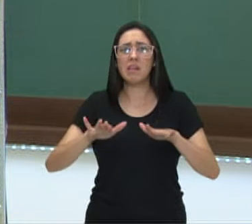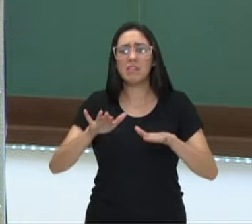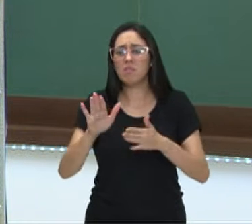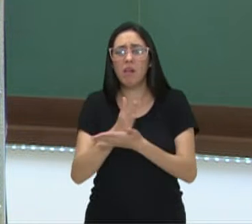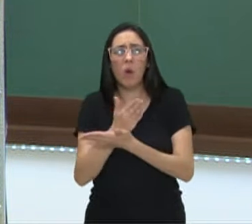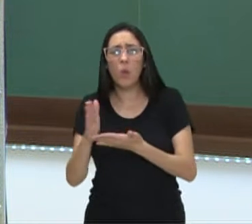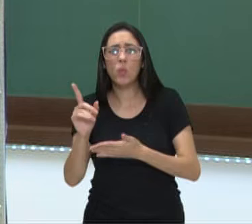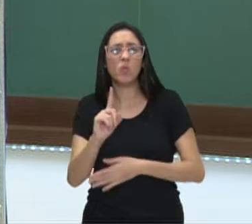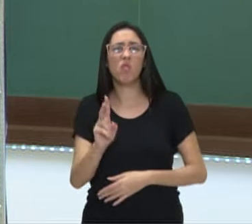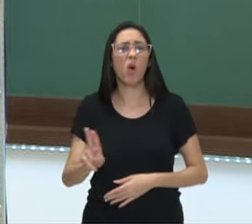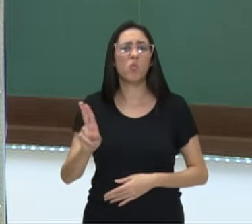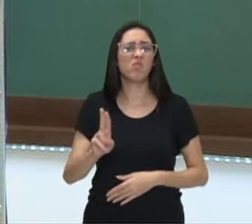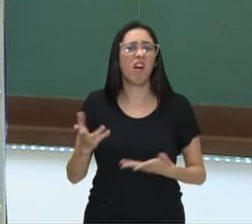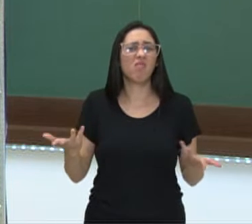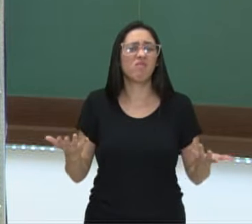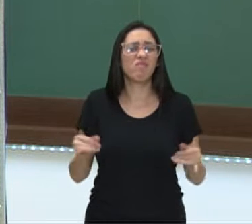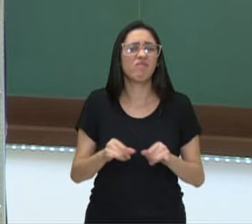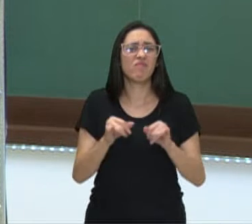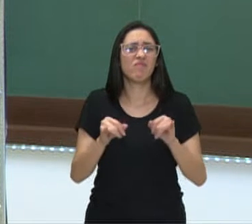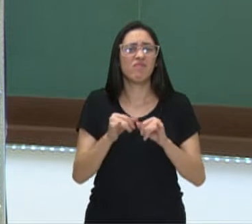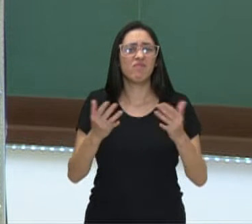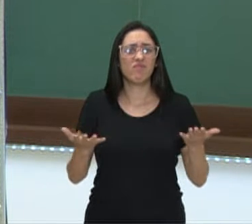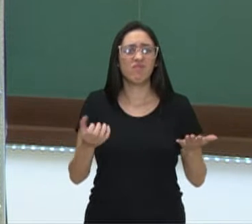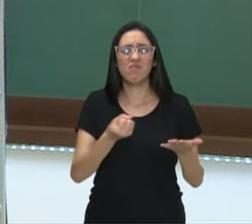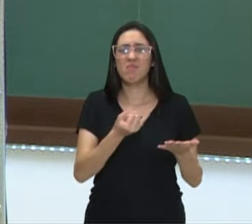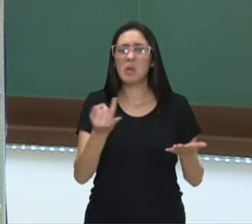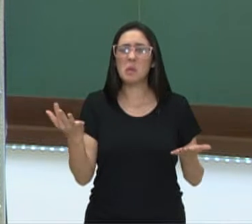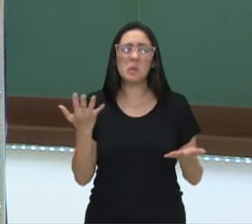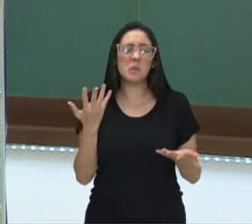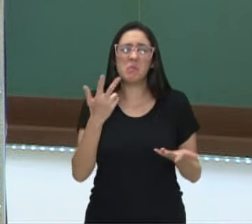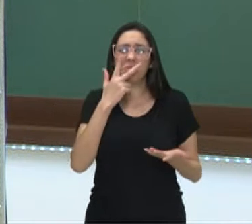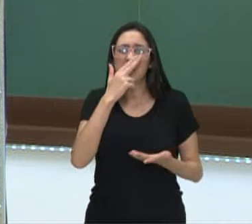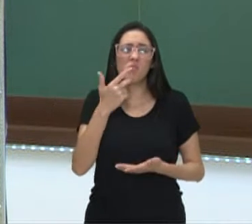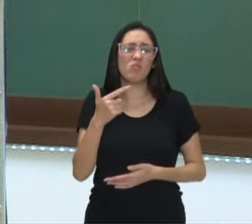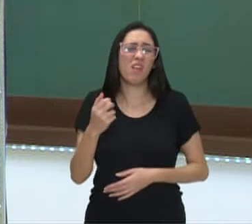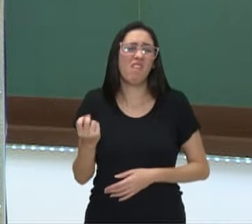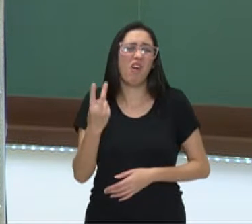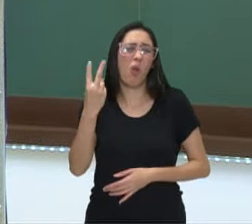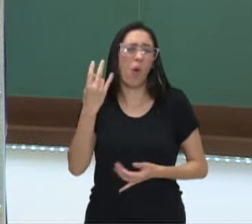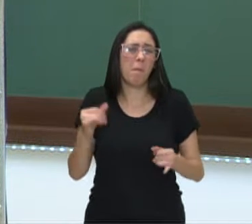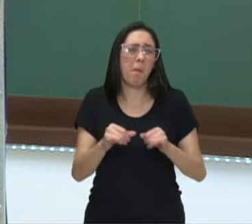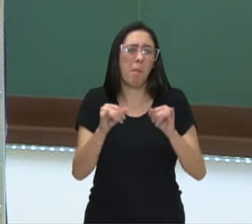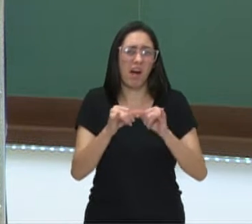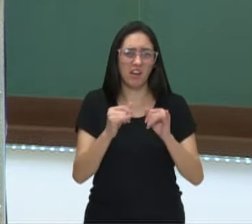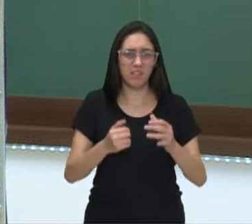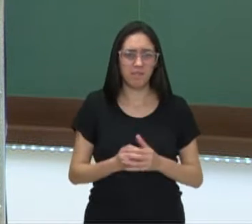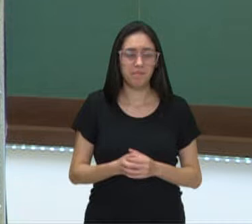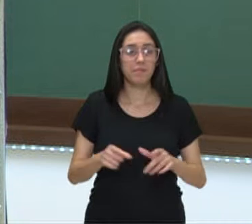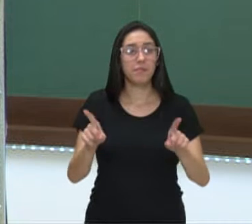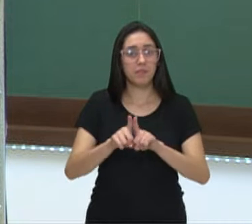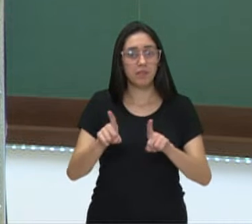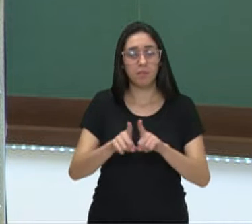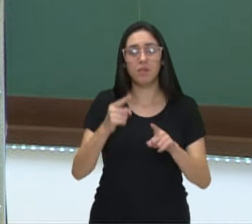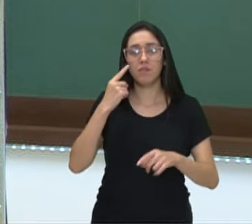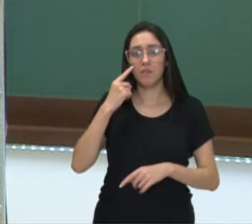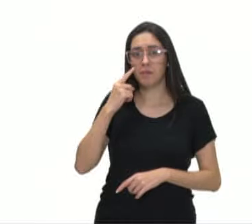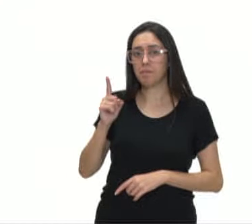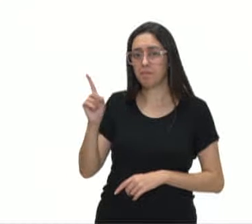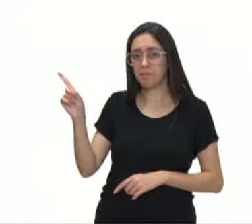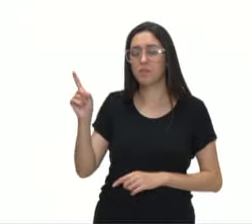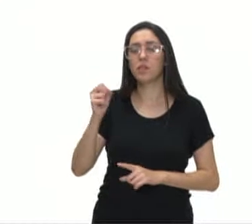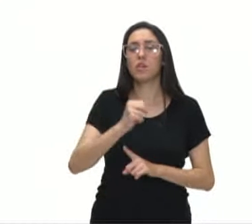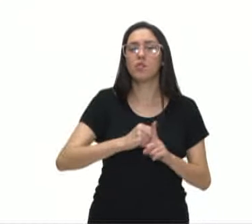ela utilizados, ou muitos produtos que são supérfluos. E aqui também a gente vai definir